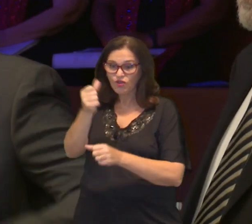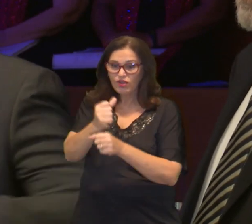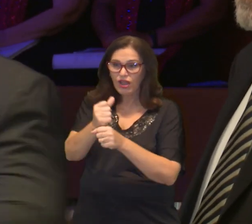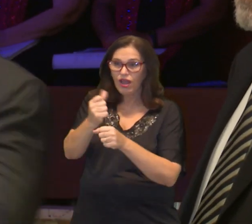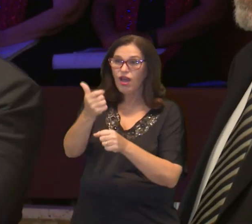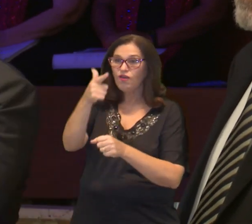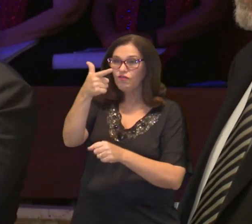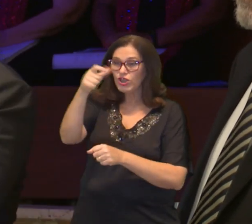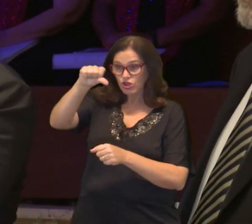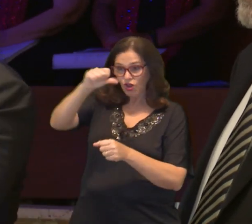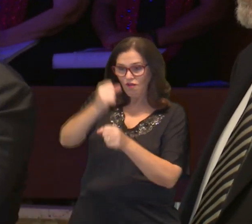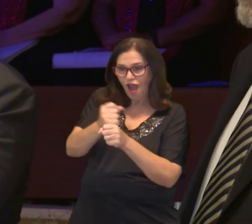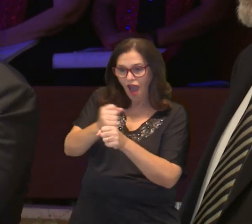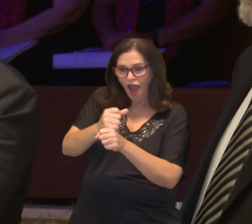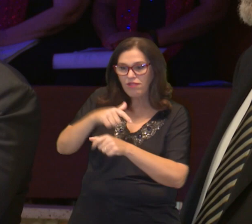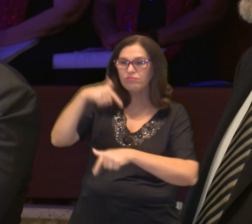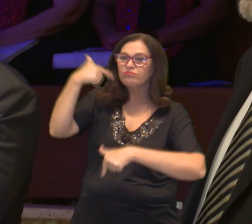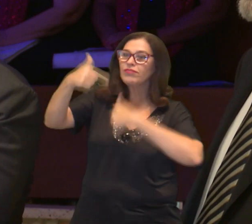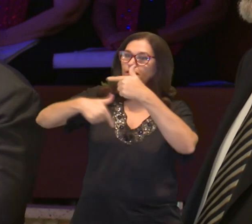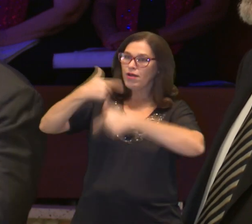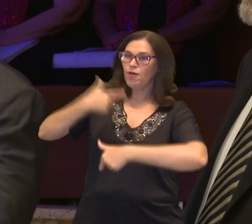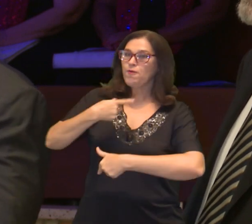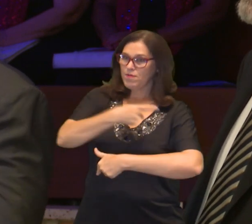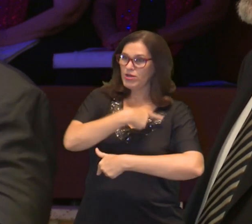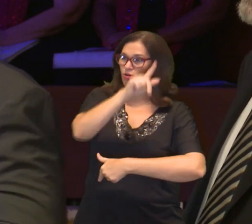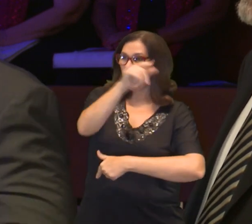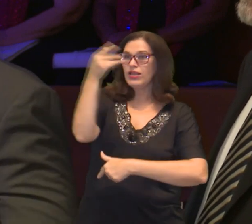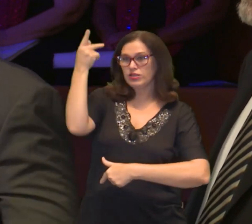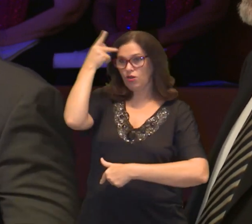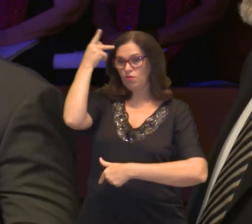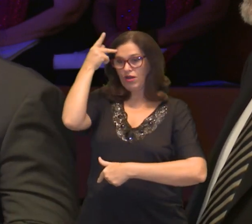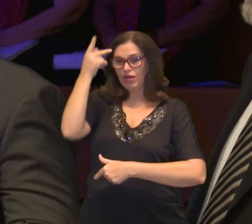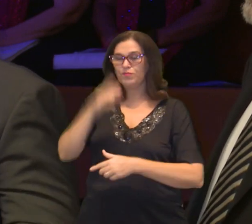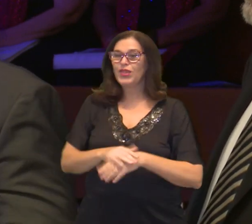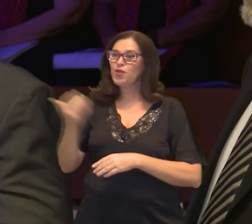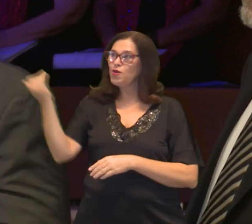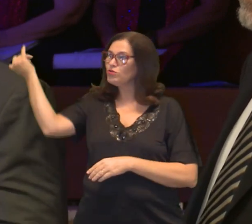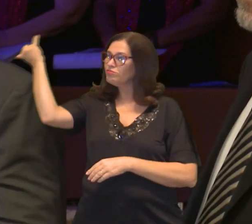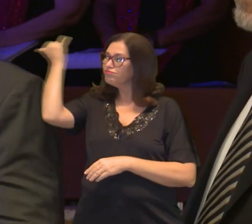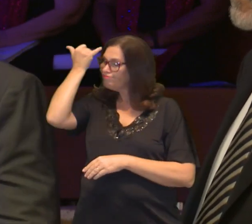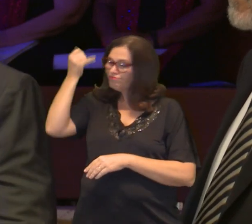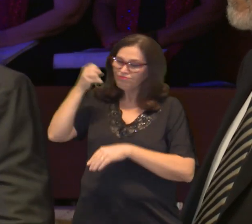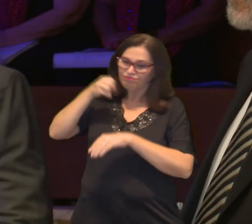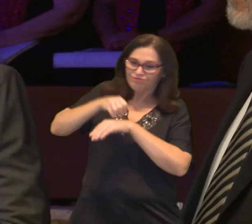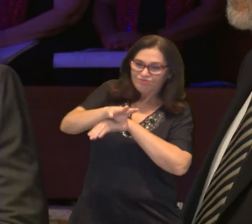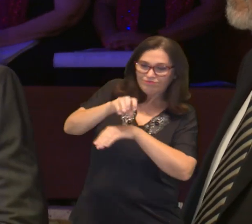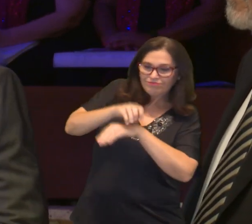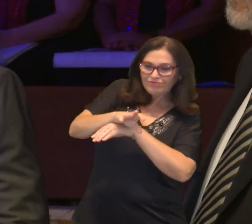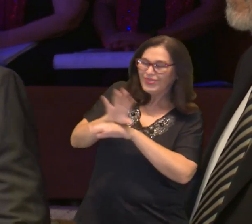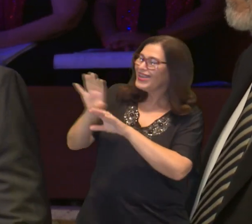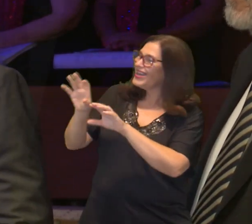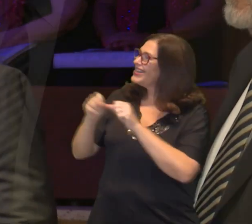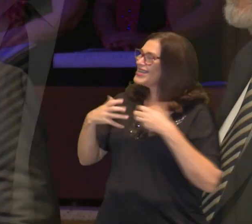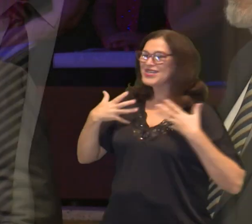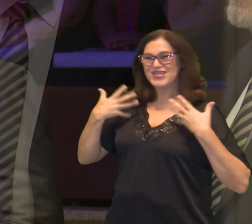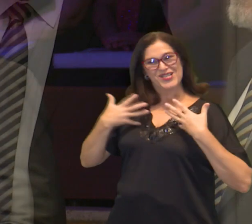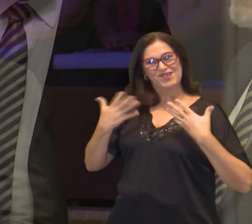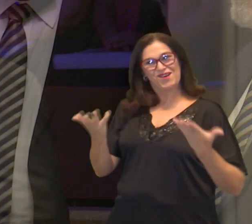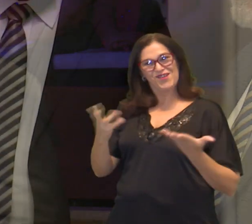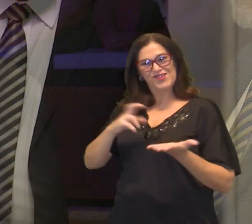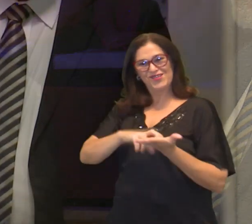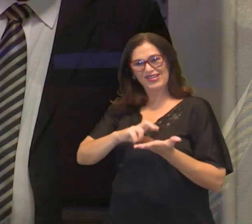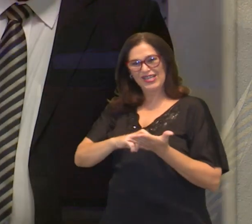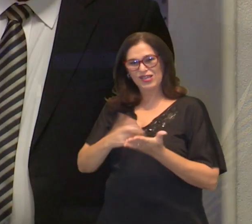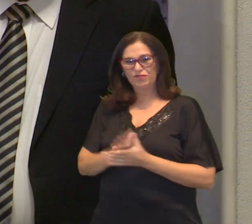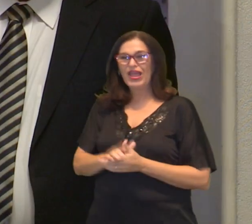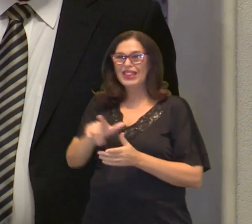E hoje ele está conosco para trazer o recado do Senhor. Uma alegria, pastor Hélio, poder recebê-lo nesta manhã. Ele tem